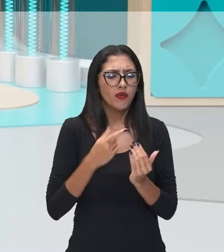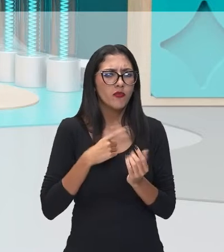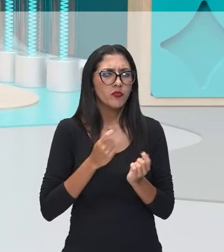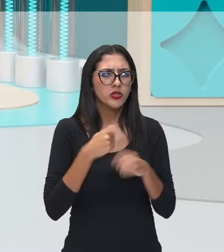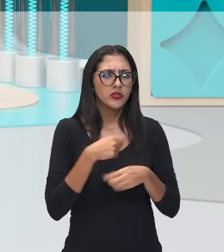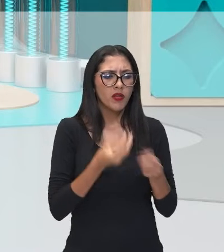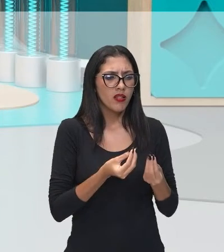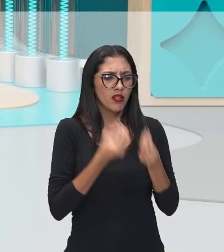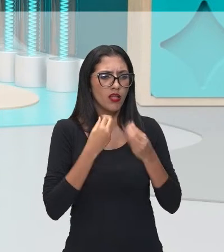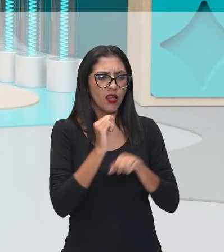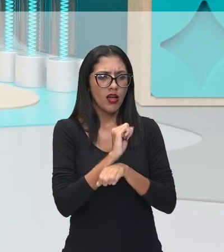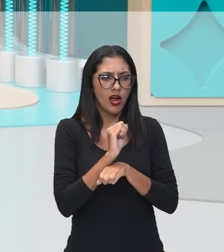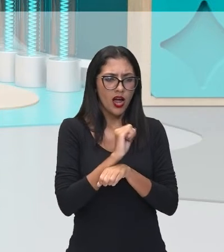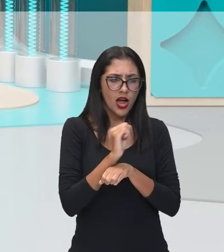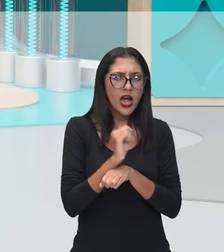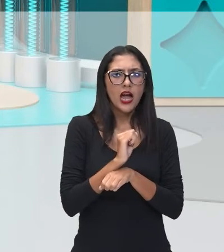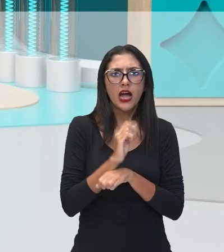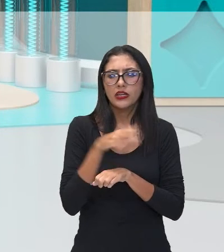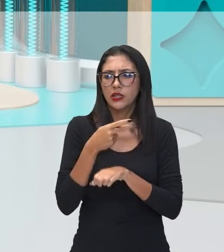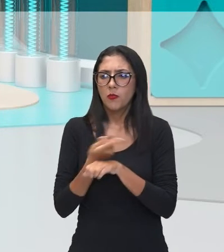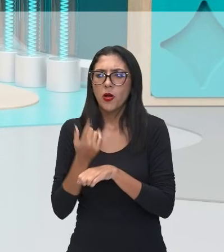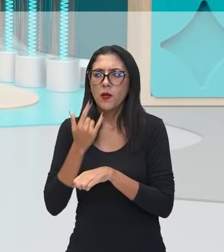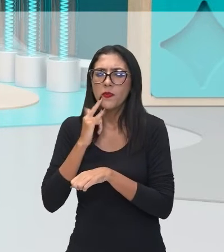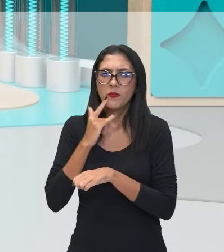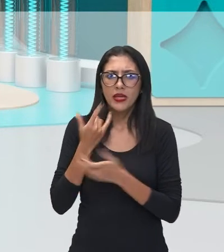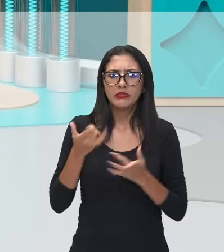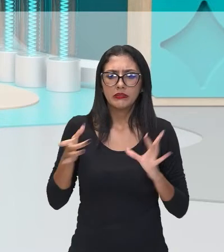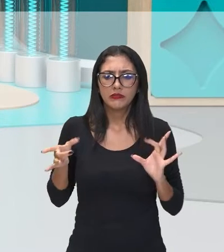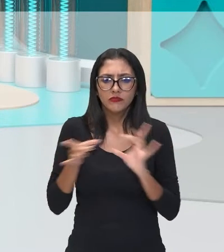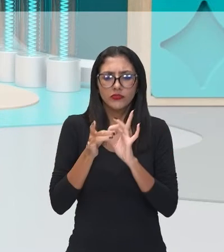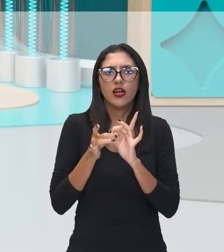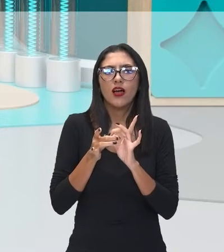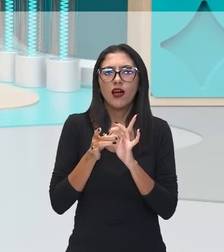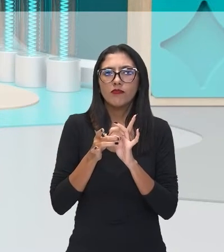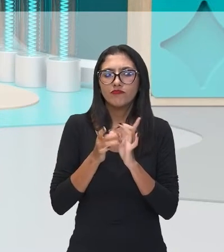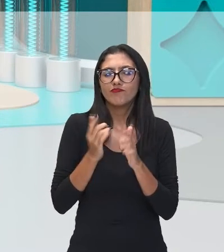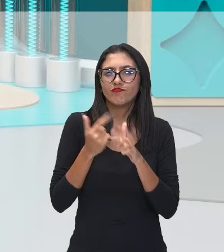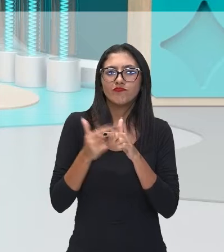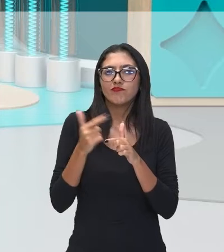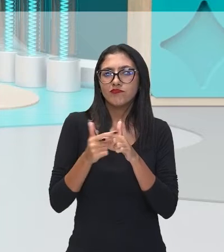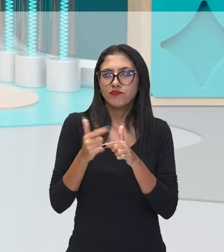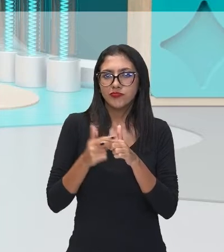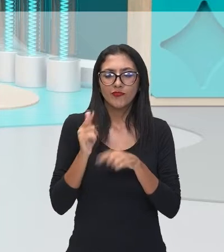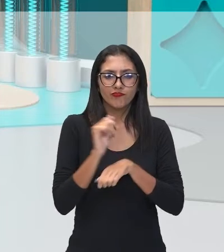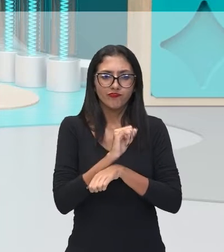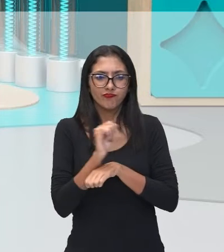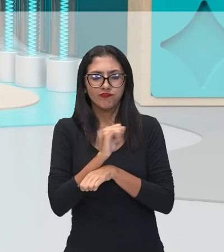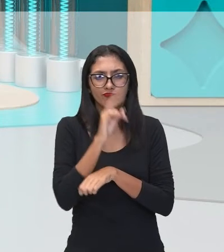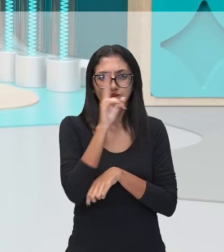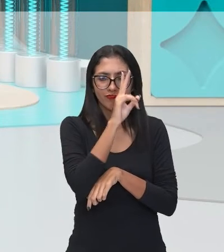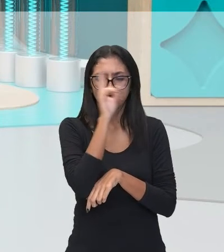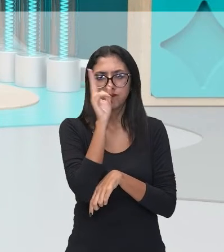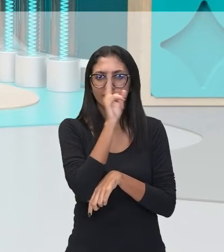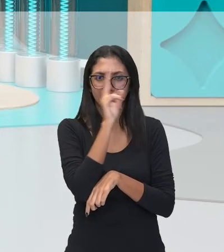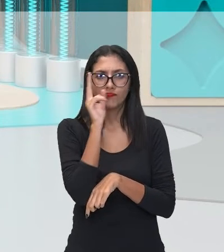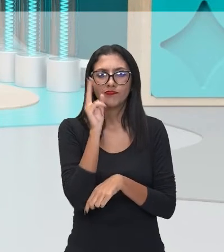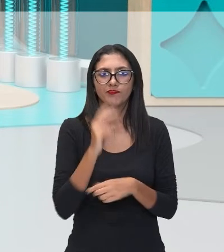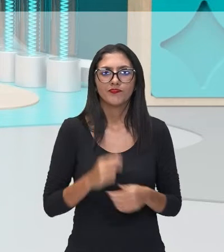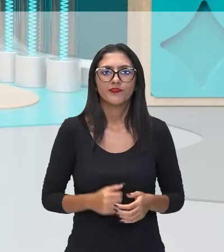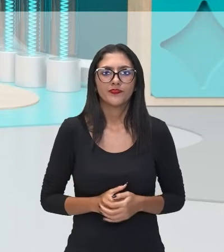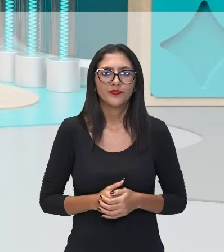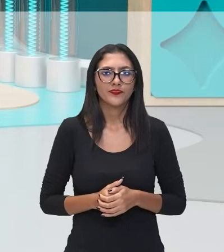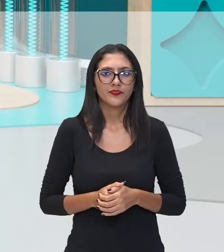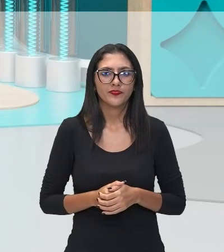vai aumentar aí exatamente a venda desses produtos. Se eles já podem responder